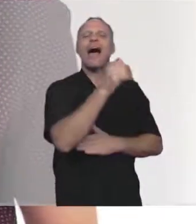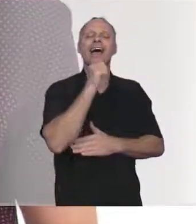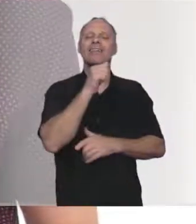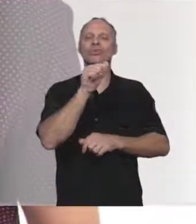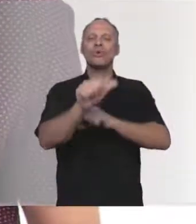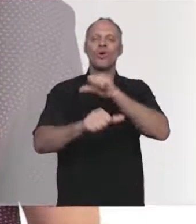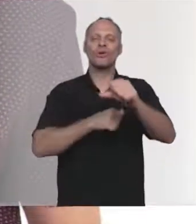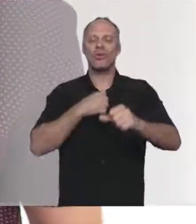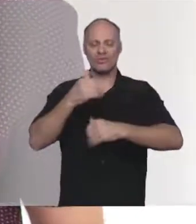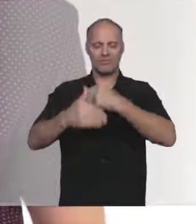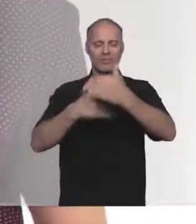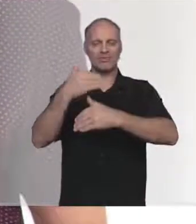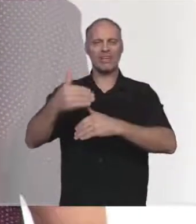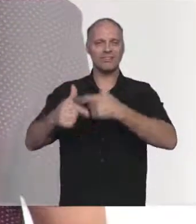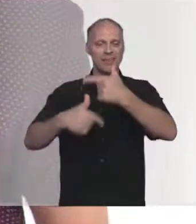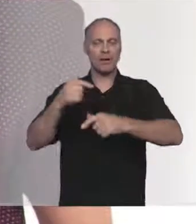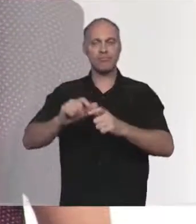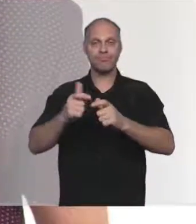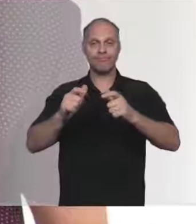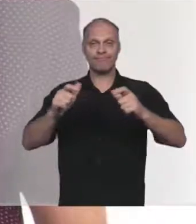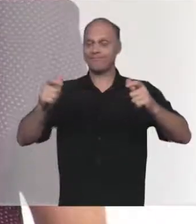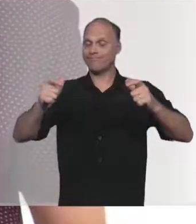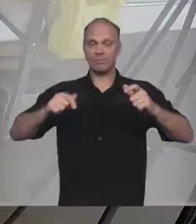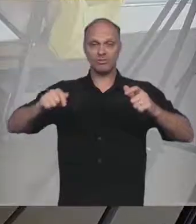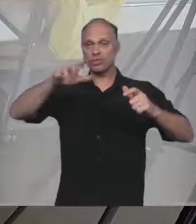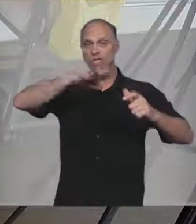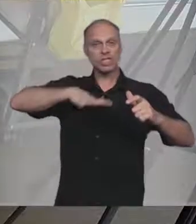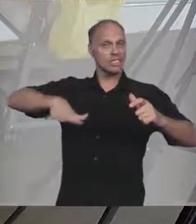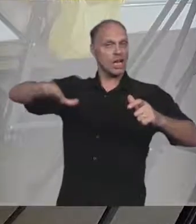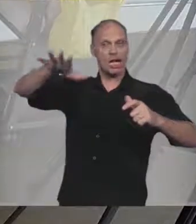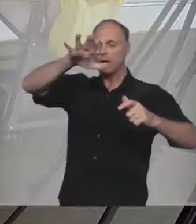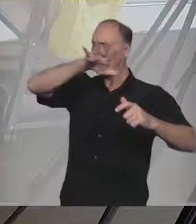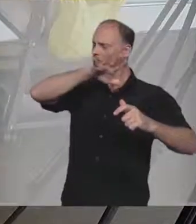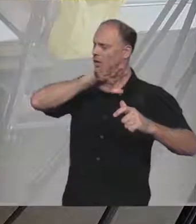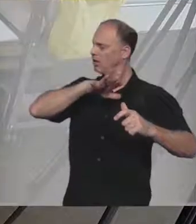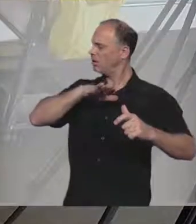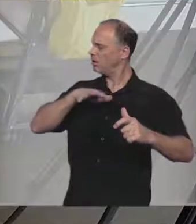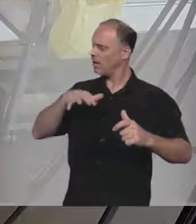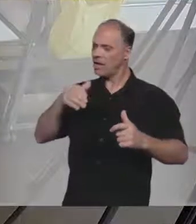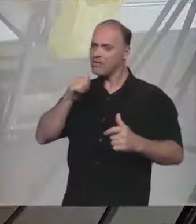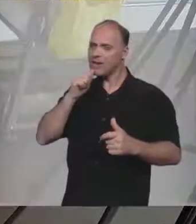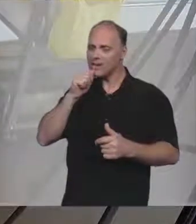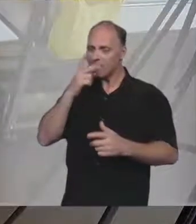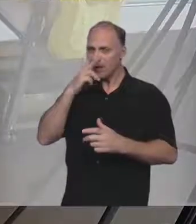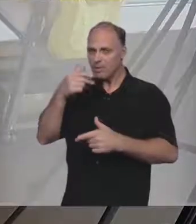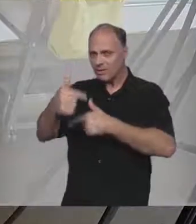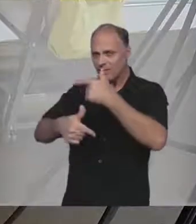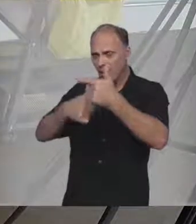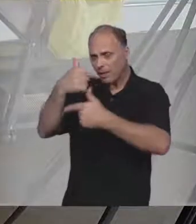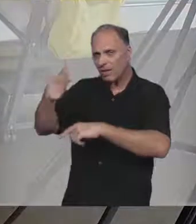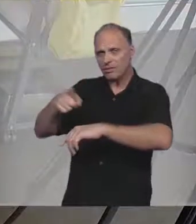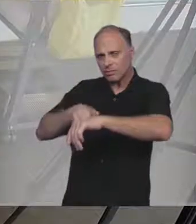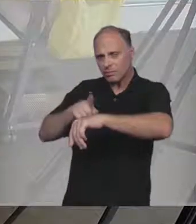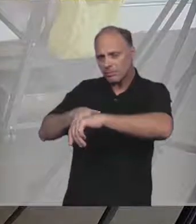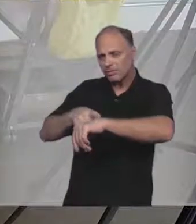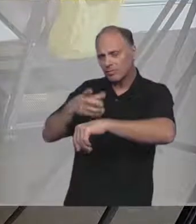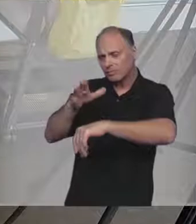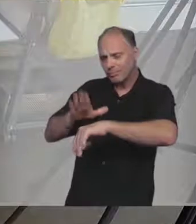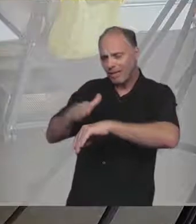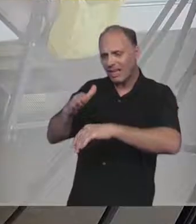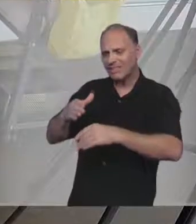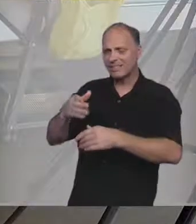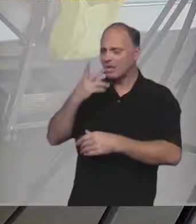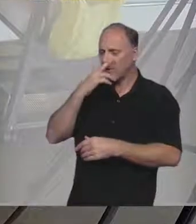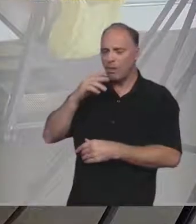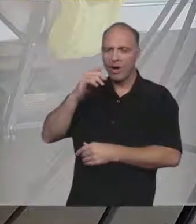o processo de trabalho muito amplo. Então, apesar de eu trabalhar naquele momento